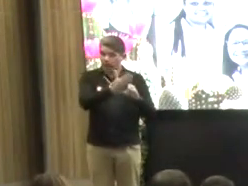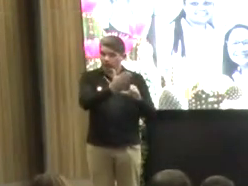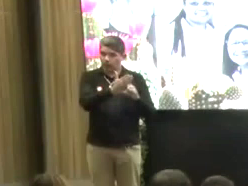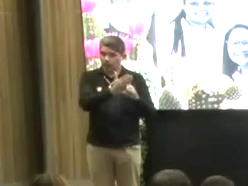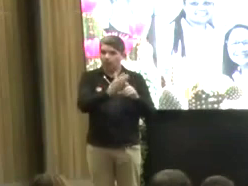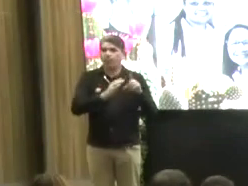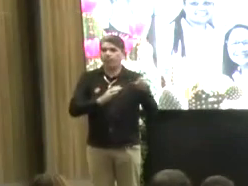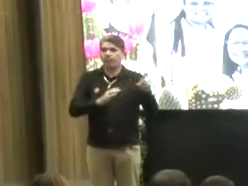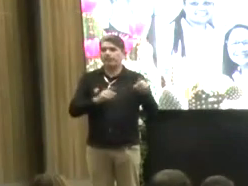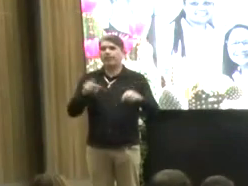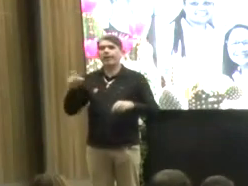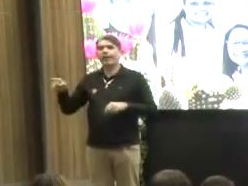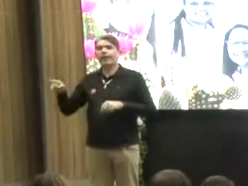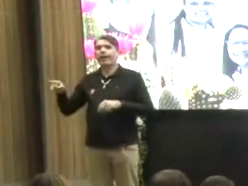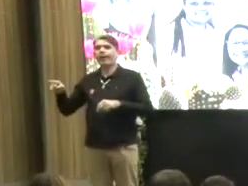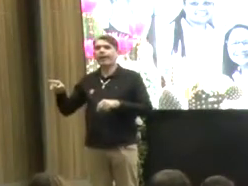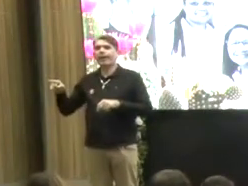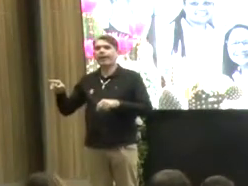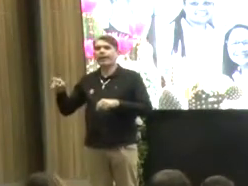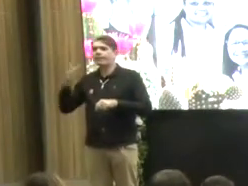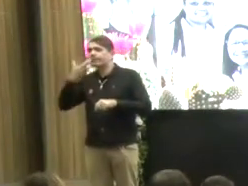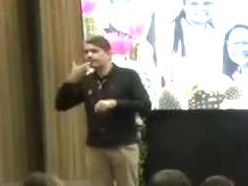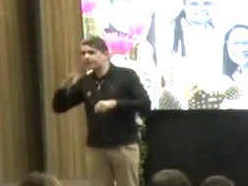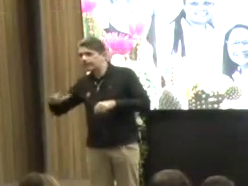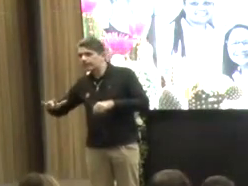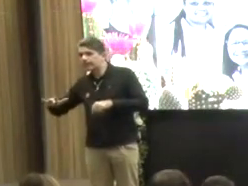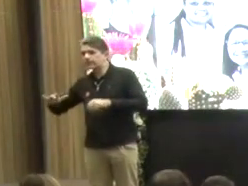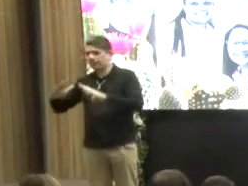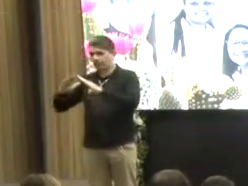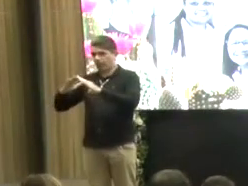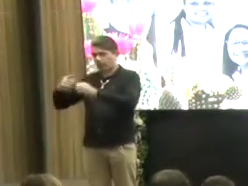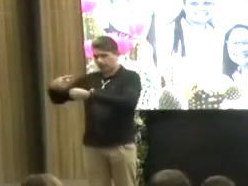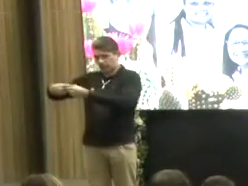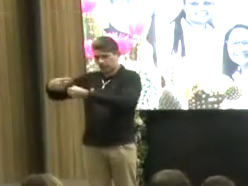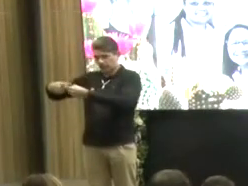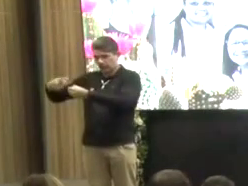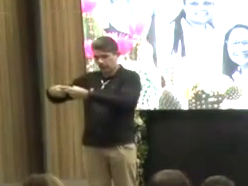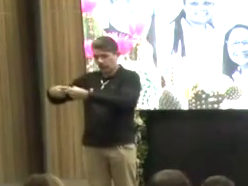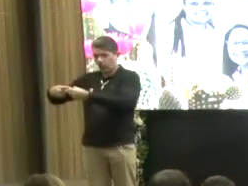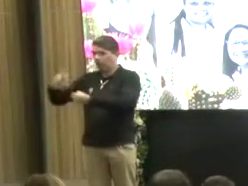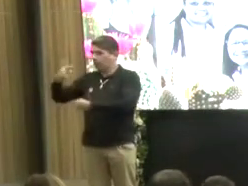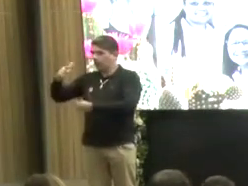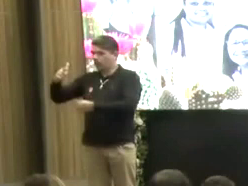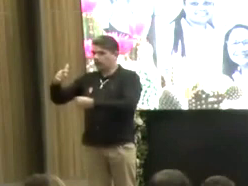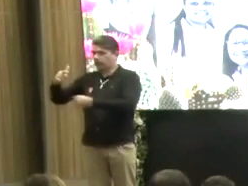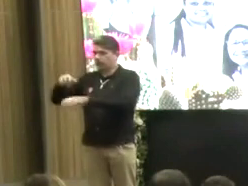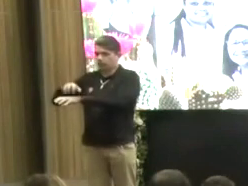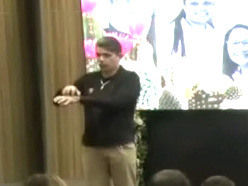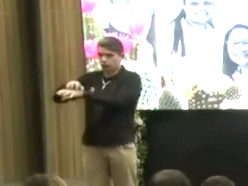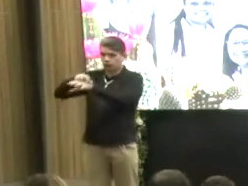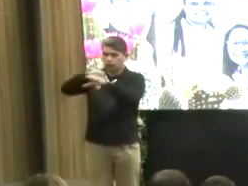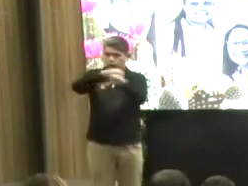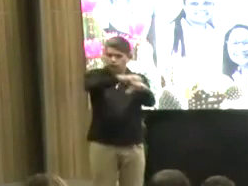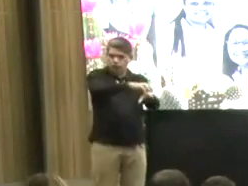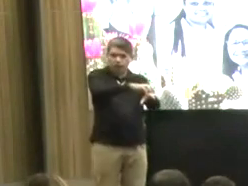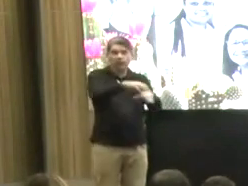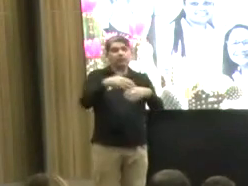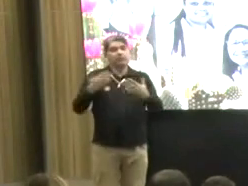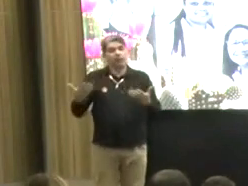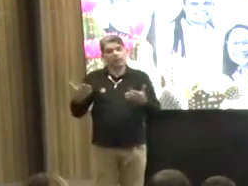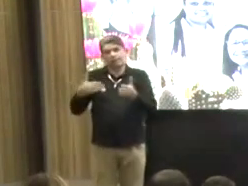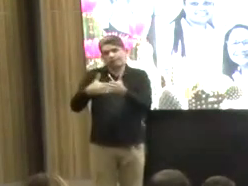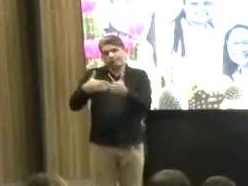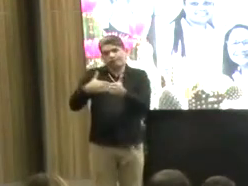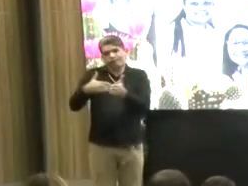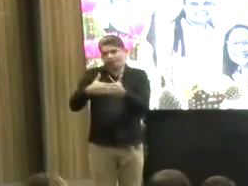criança mora na zona rural e não tem transporte escolar, não é acessível, tá certo? Então,